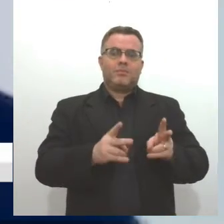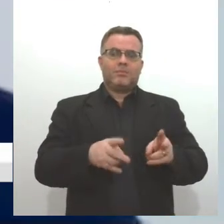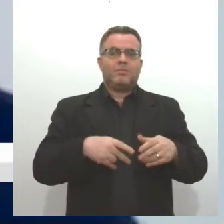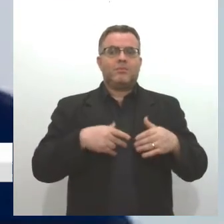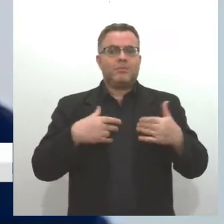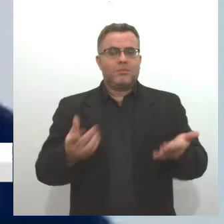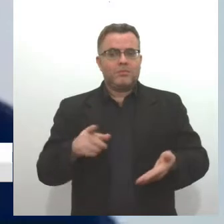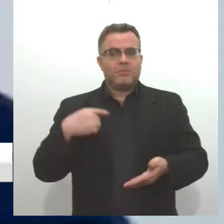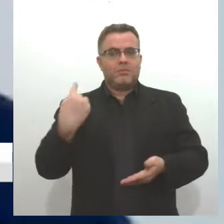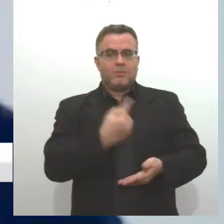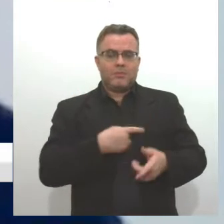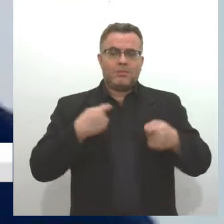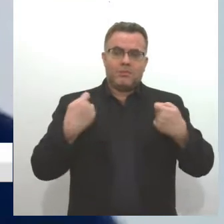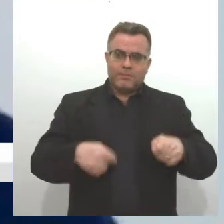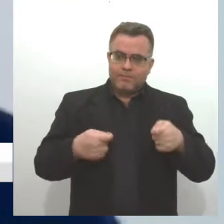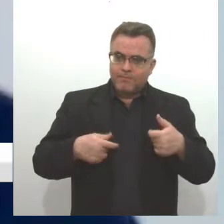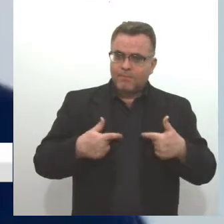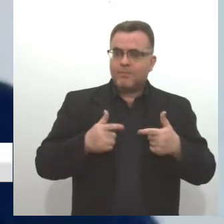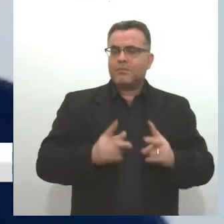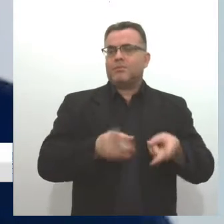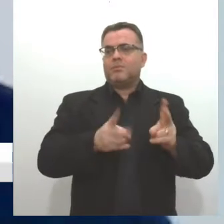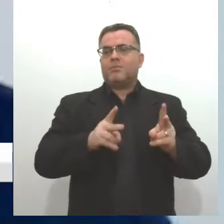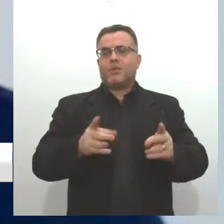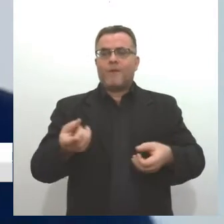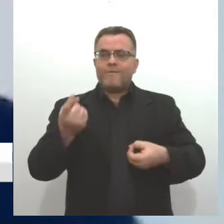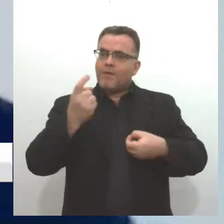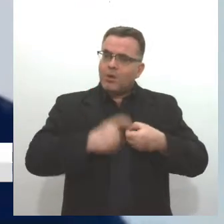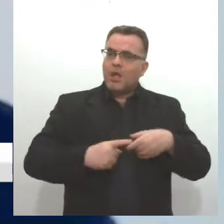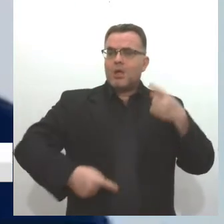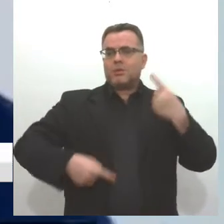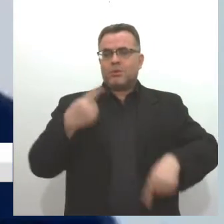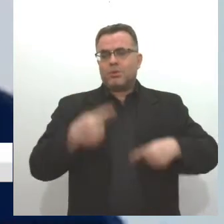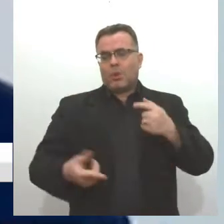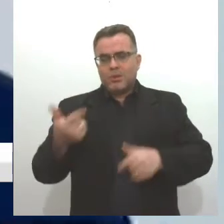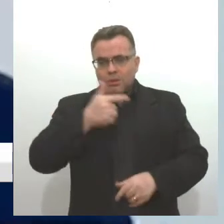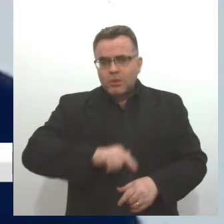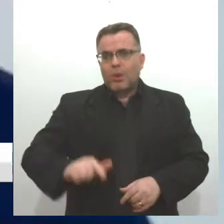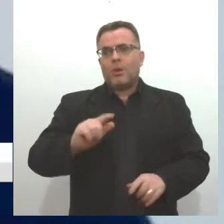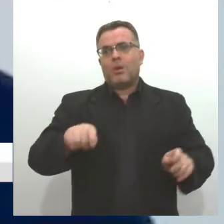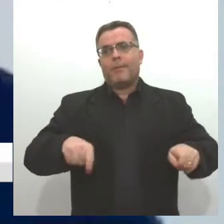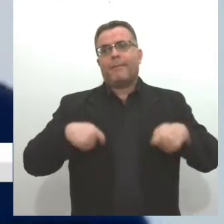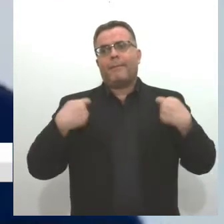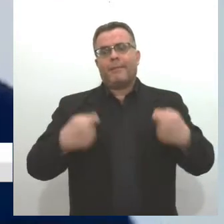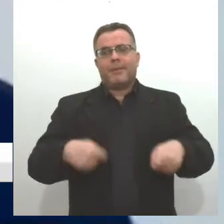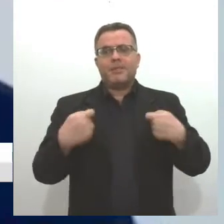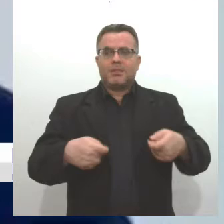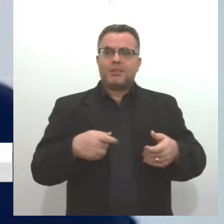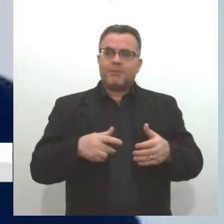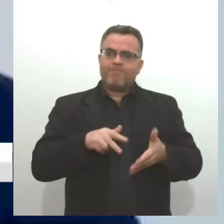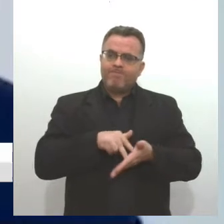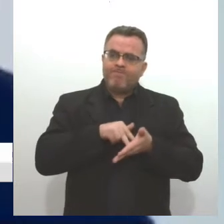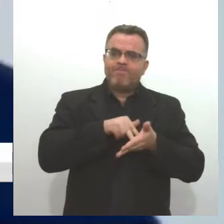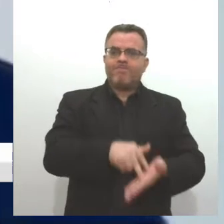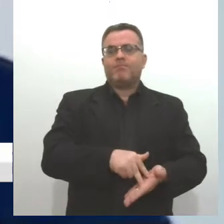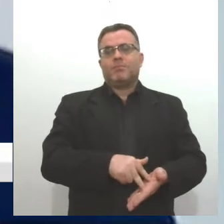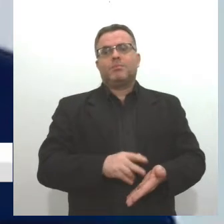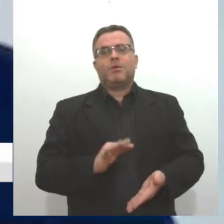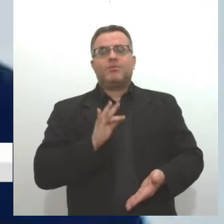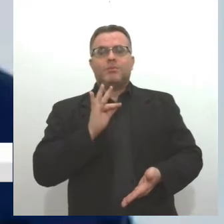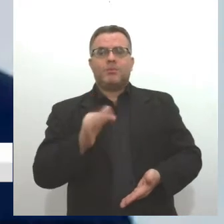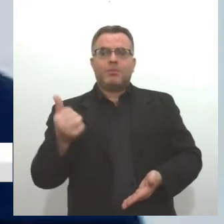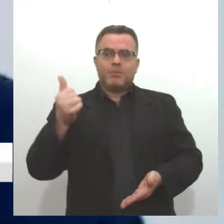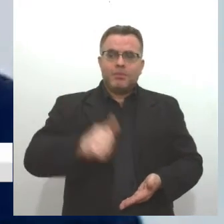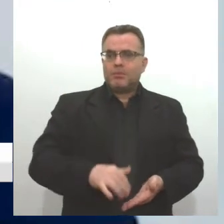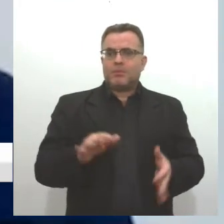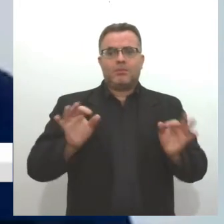gente está tendo a oportunidade de retomar essa discussão novamente. A gente precisa efetivar para que não haja esse definhamento também